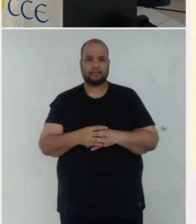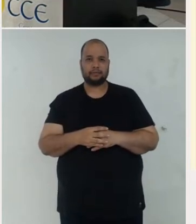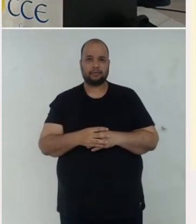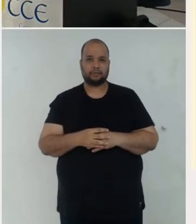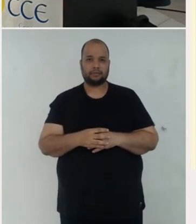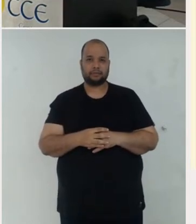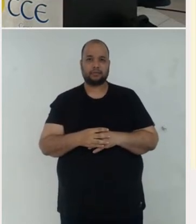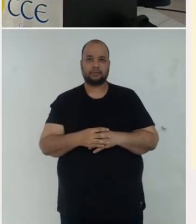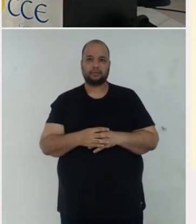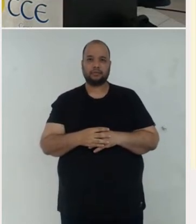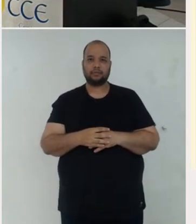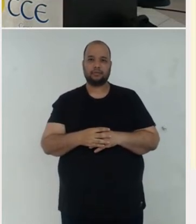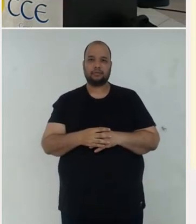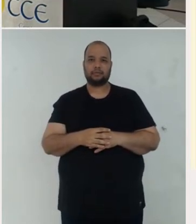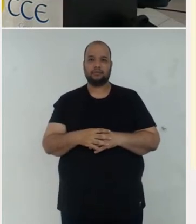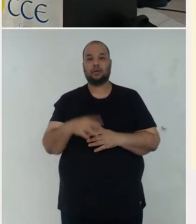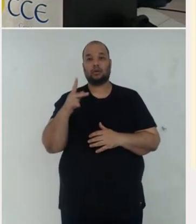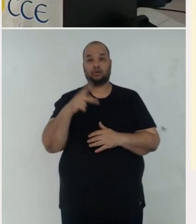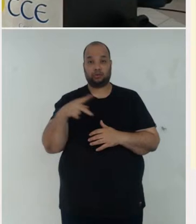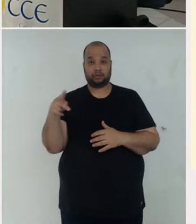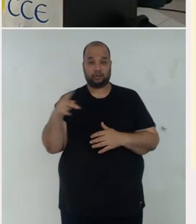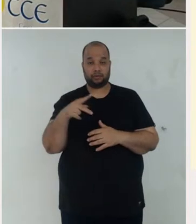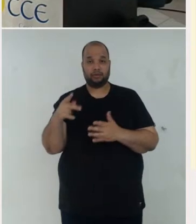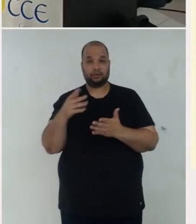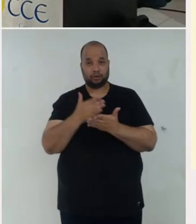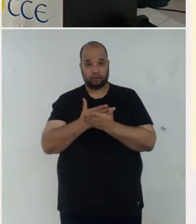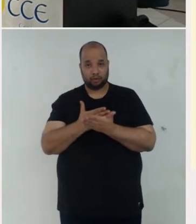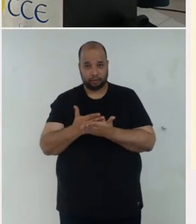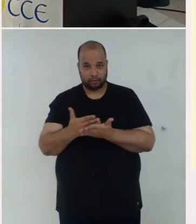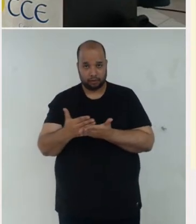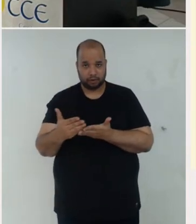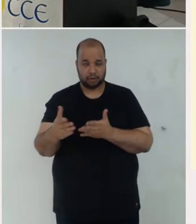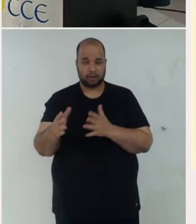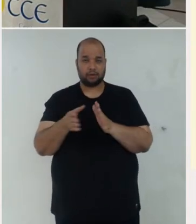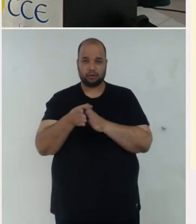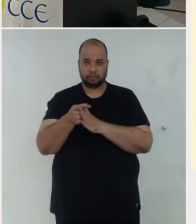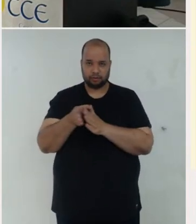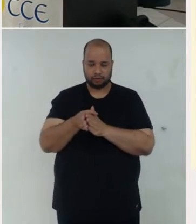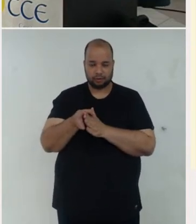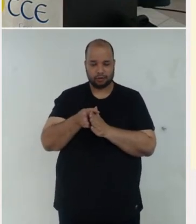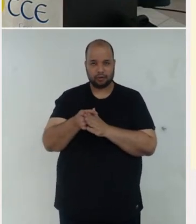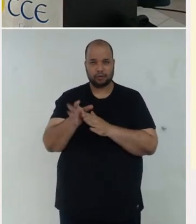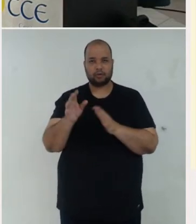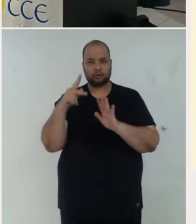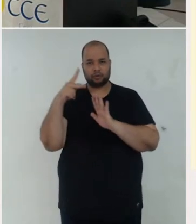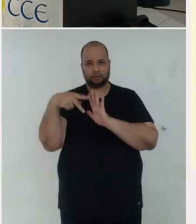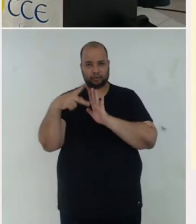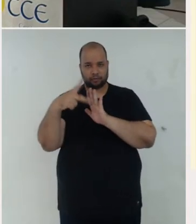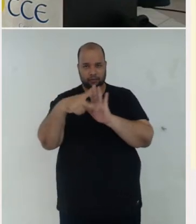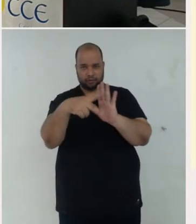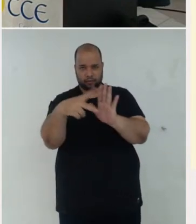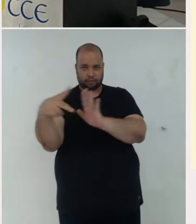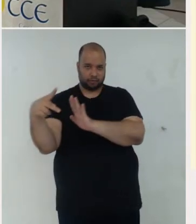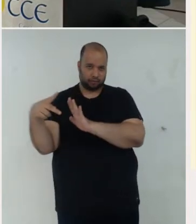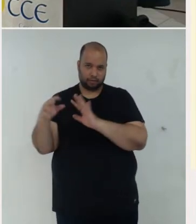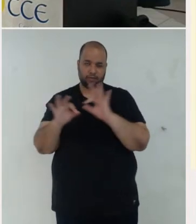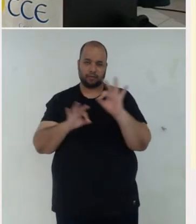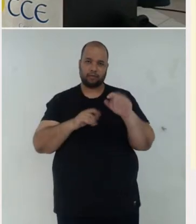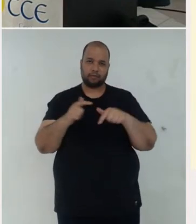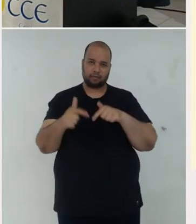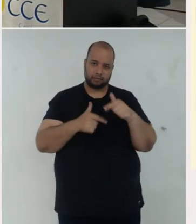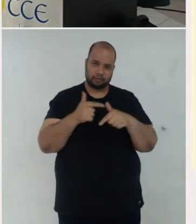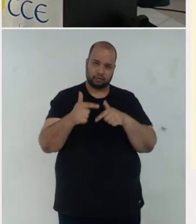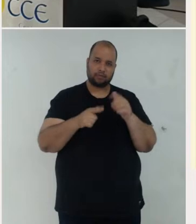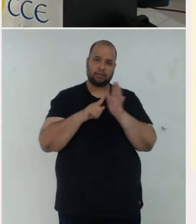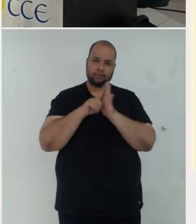E os professores que iniciaram a tarefa de orientação desses projetos, desses trabalhos, né,